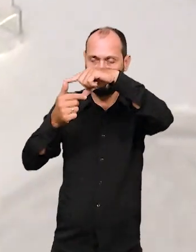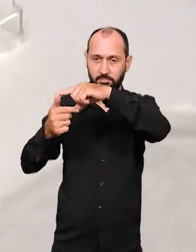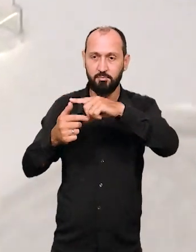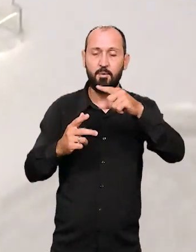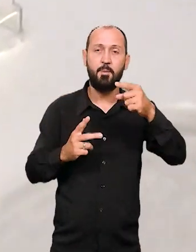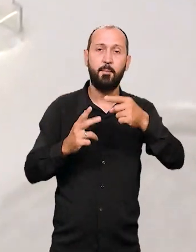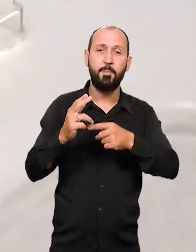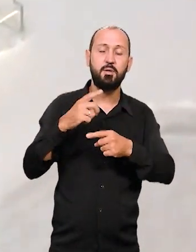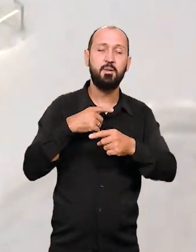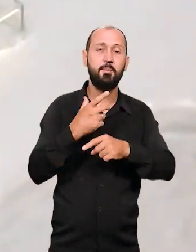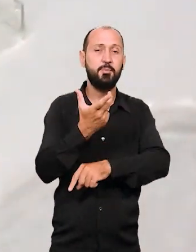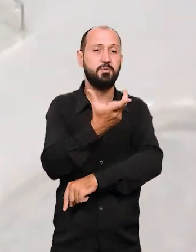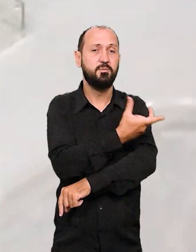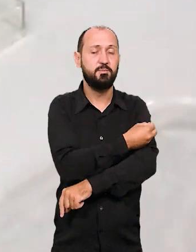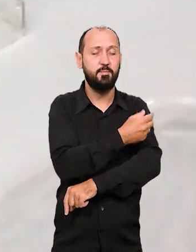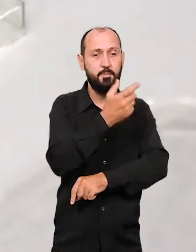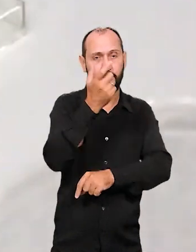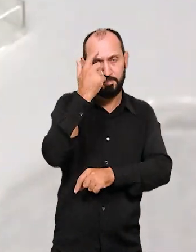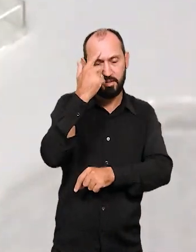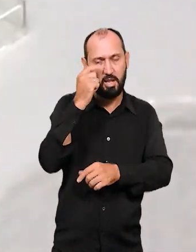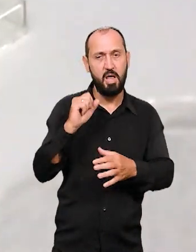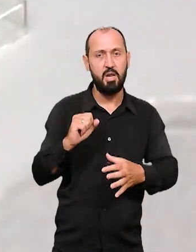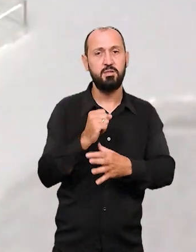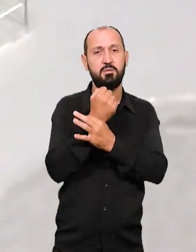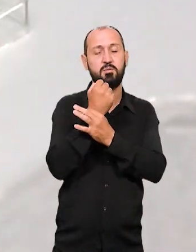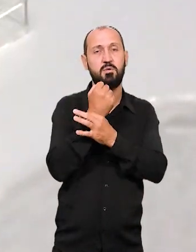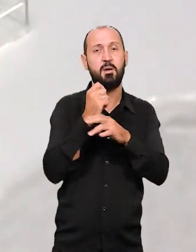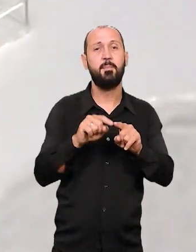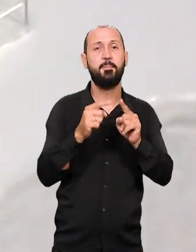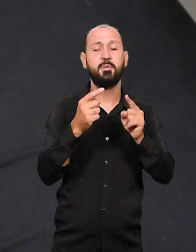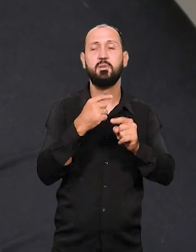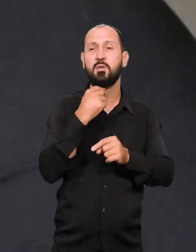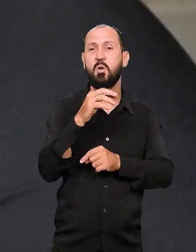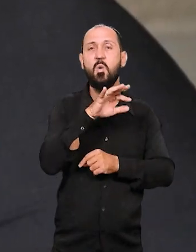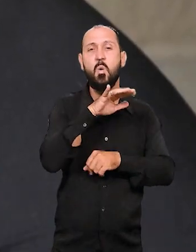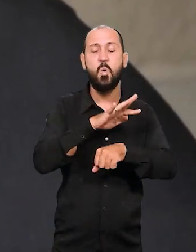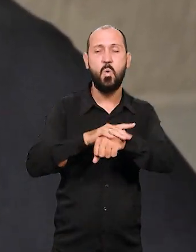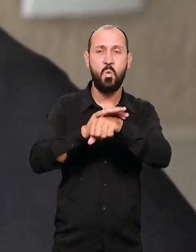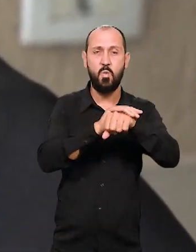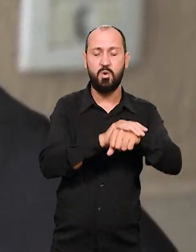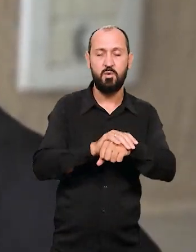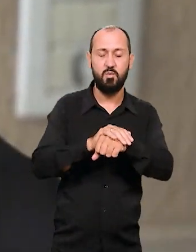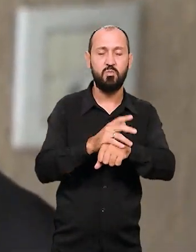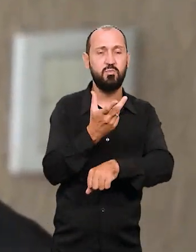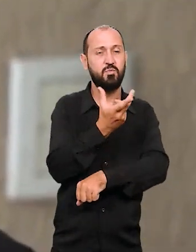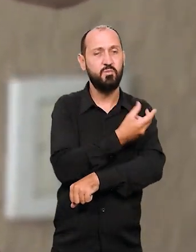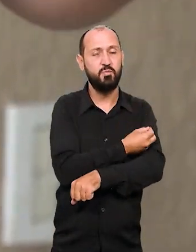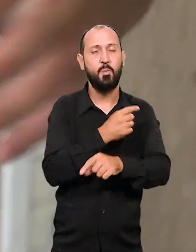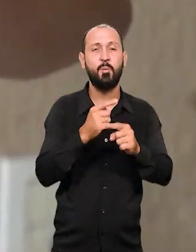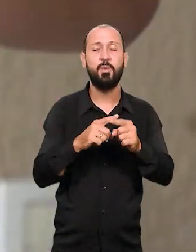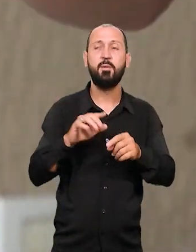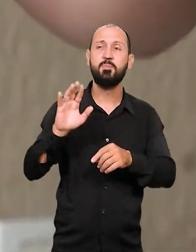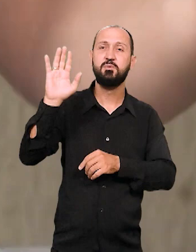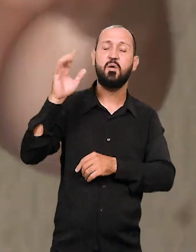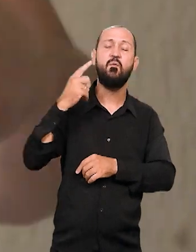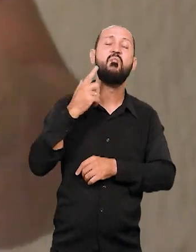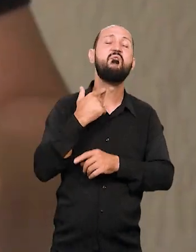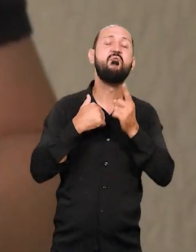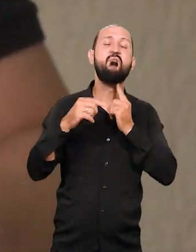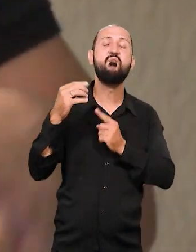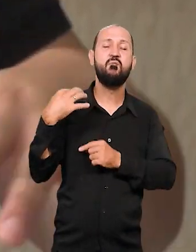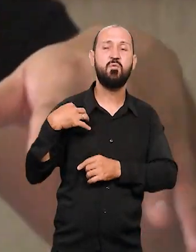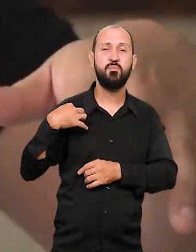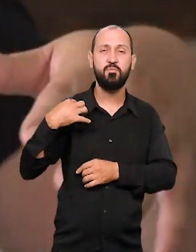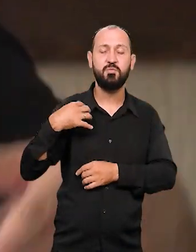3 e foi interrompido após a vacina ser considerada segura, porém ineficaz contra o vírus. Para Tiago, ser voluntário